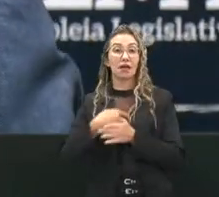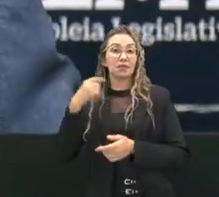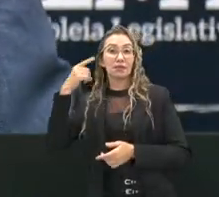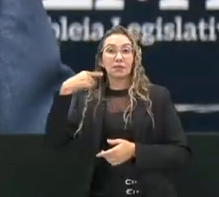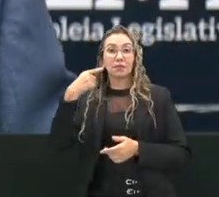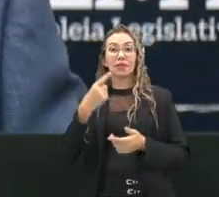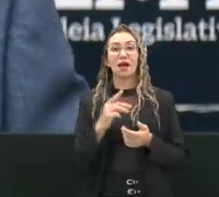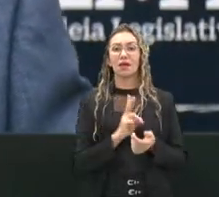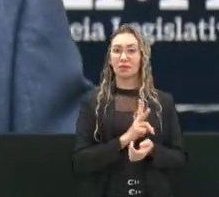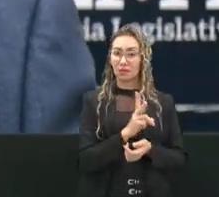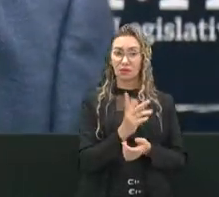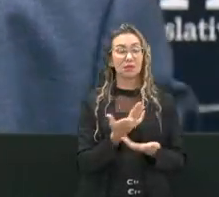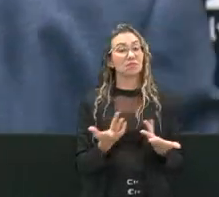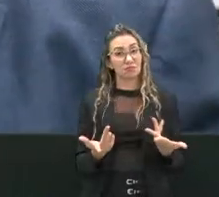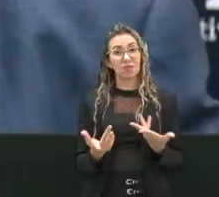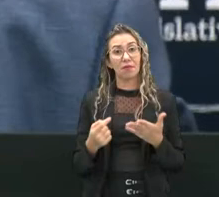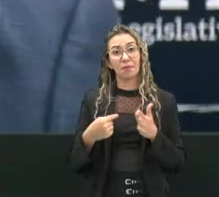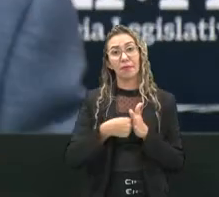sempre um grande